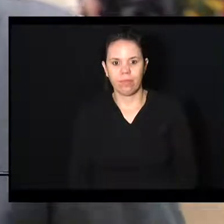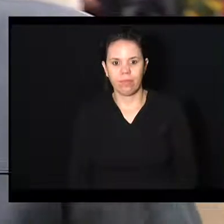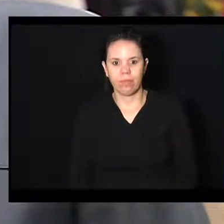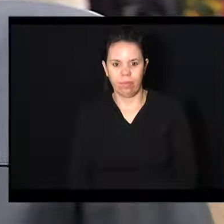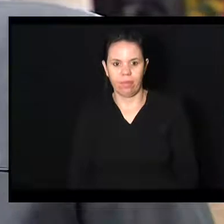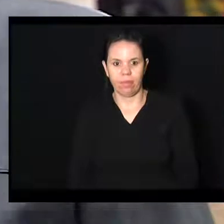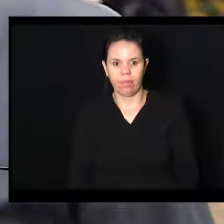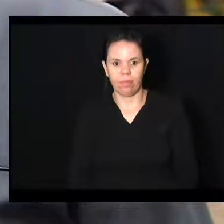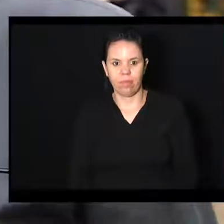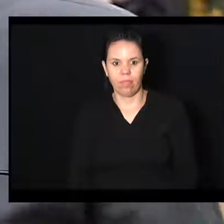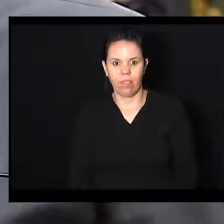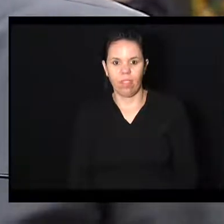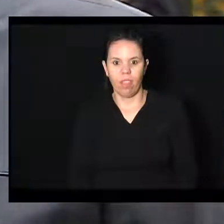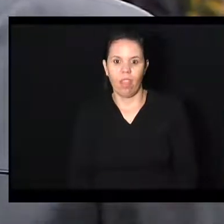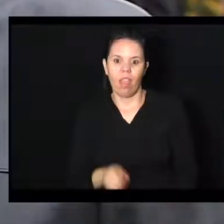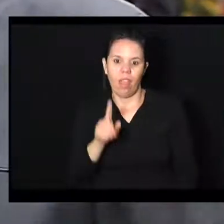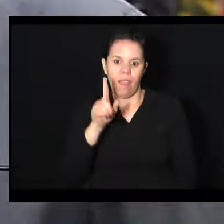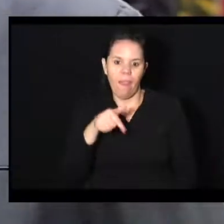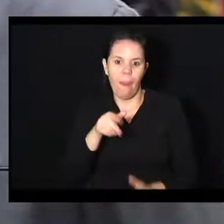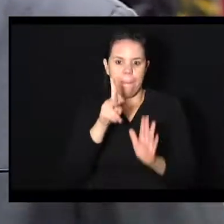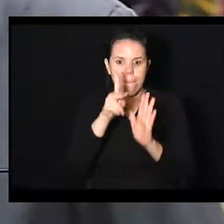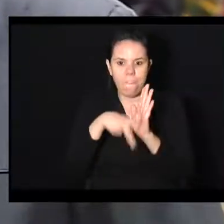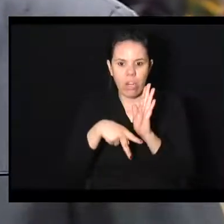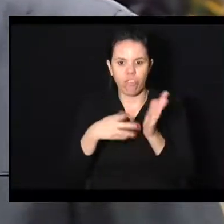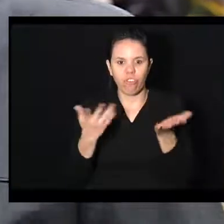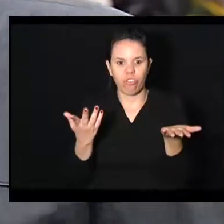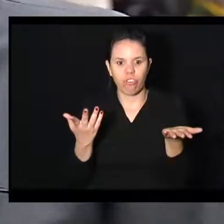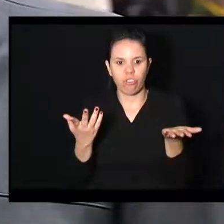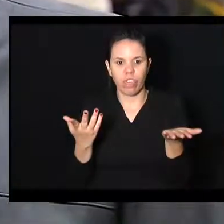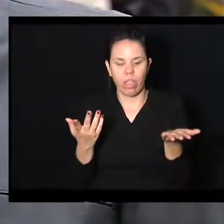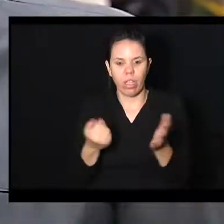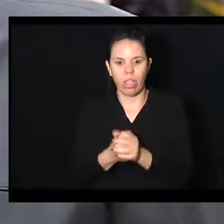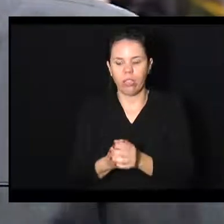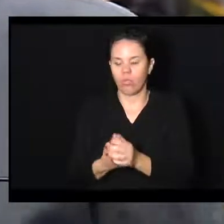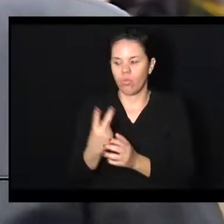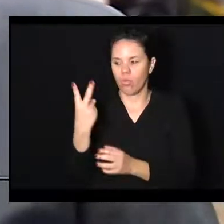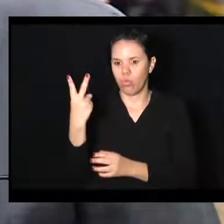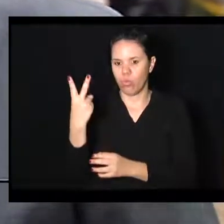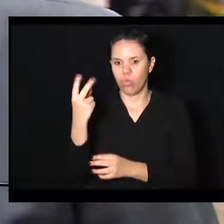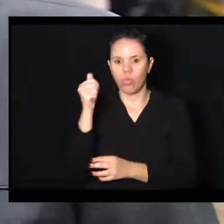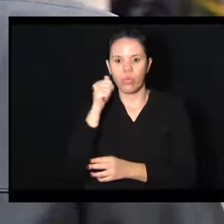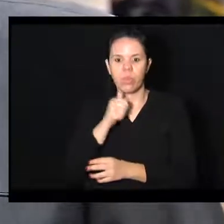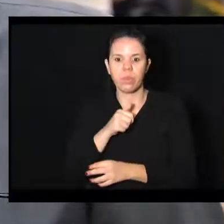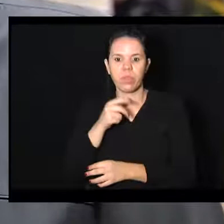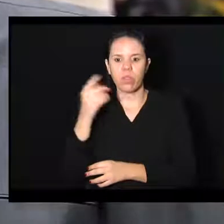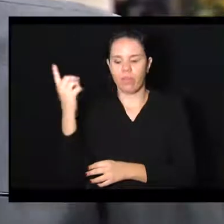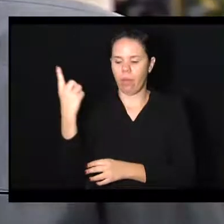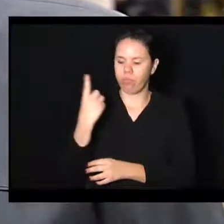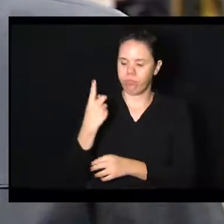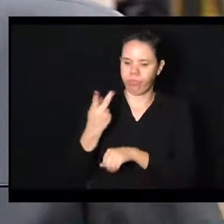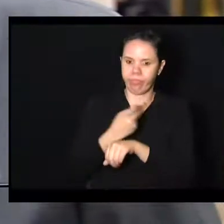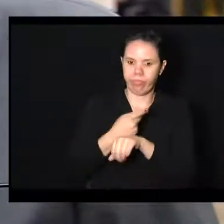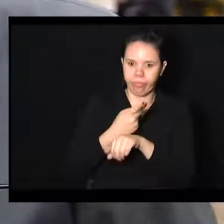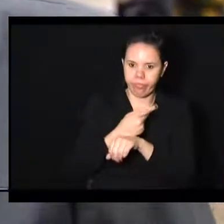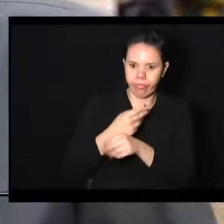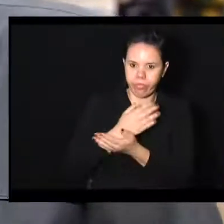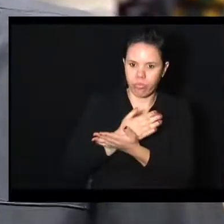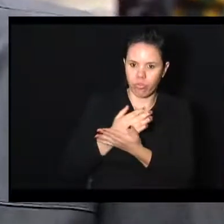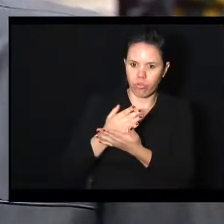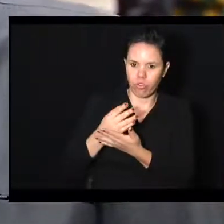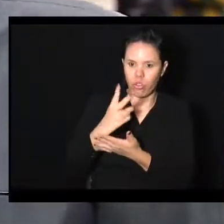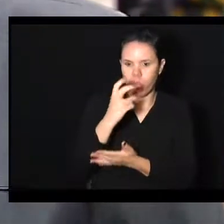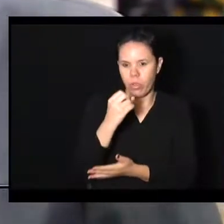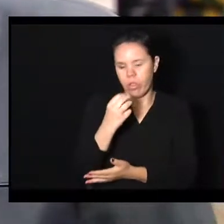Olha, esse é um parquinho onde o projeto Lia, a Marina, ela veio me procurar logo no início do meu primeiro mandato,